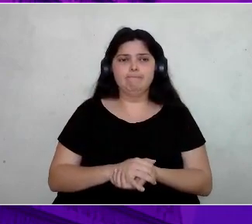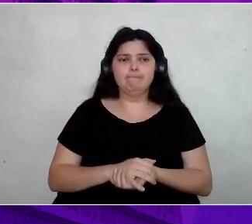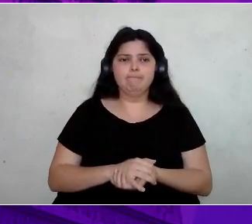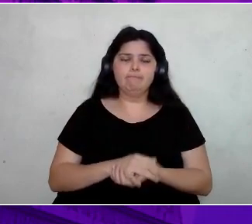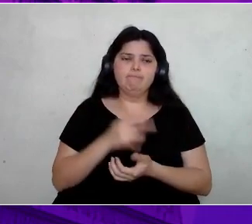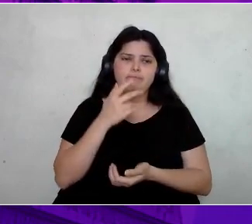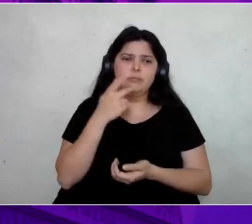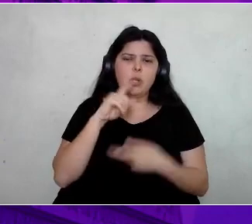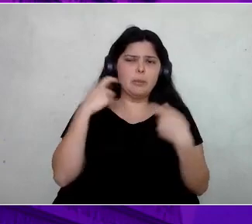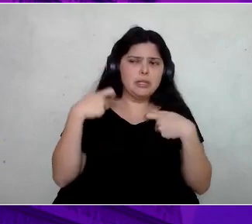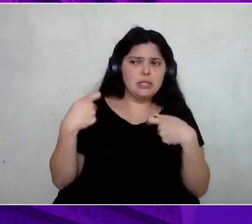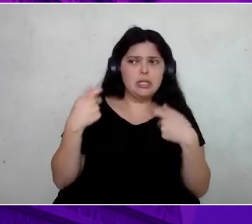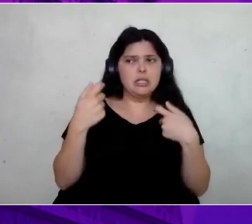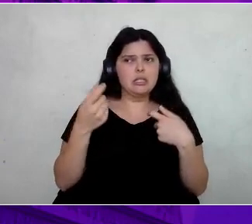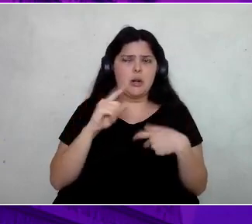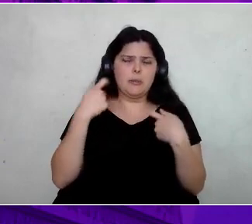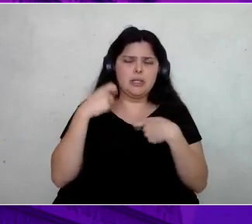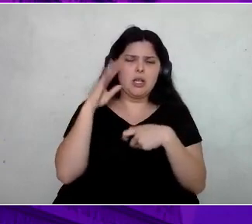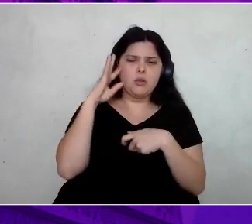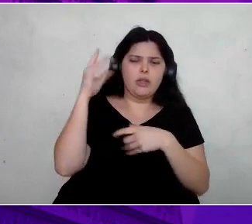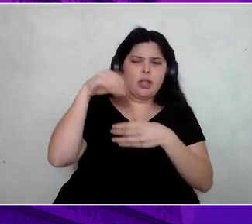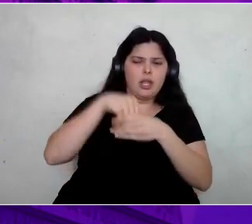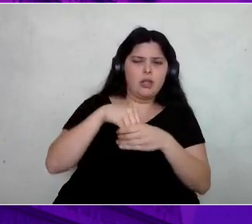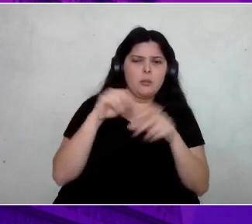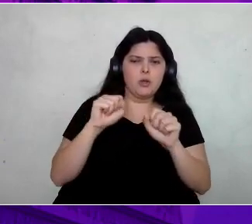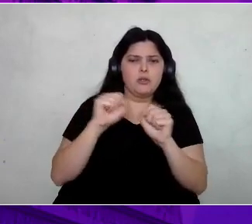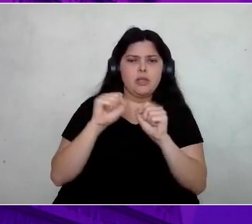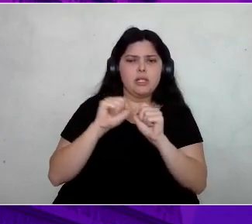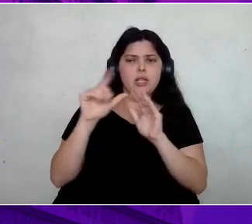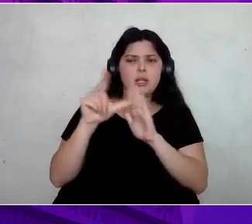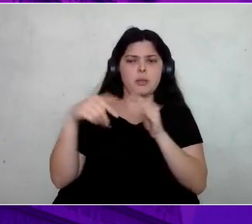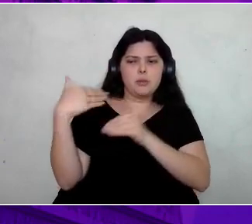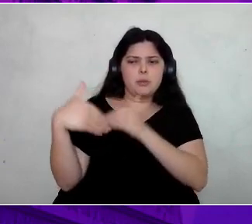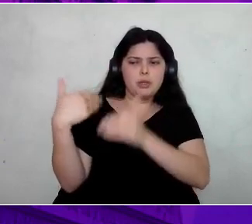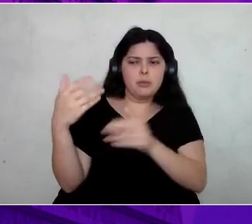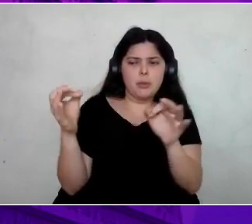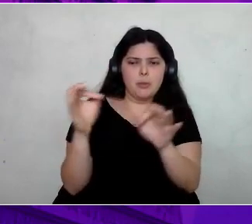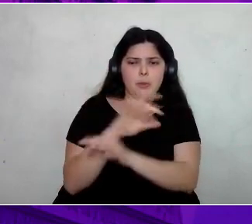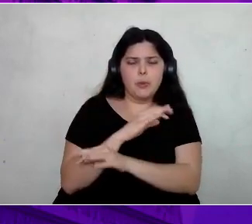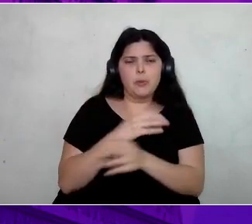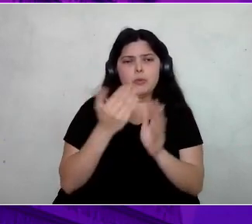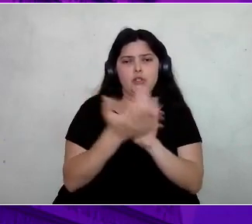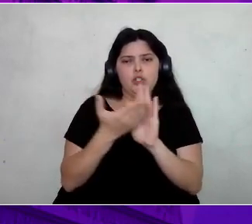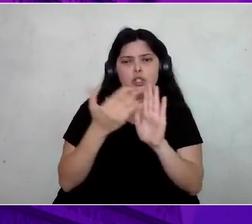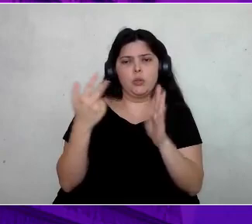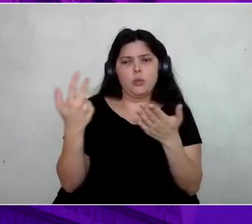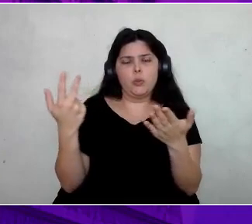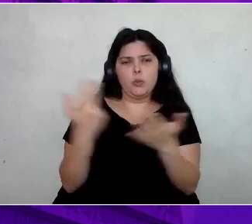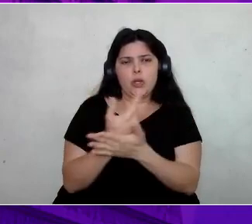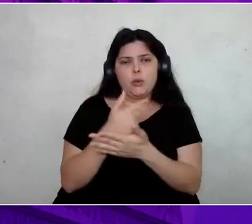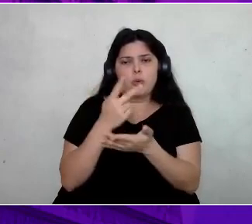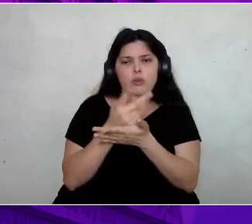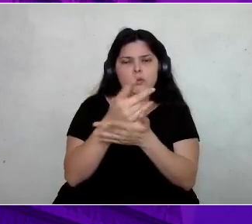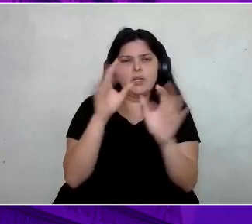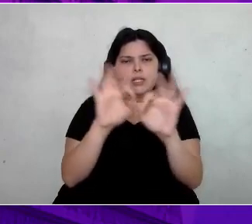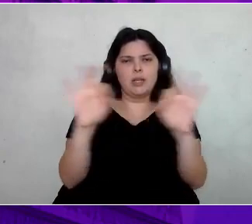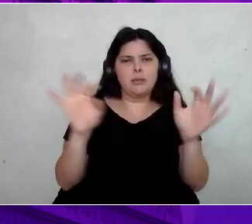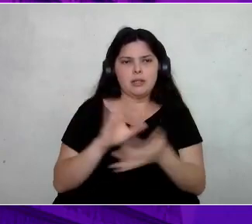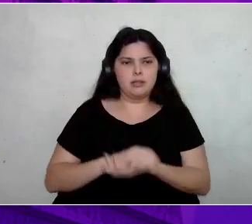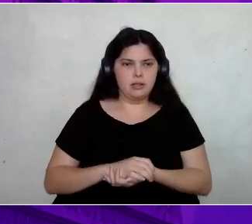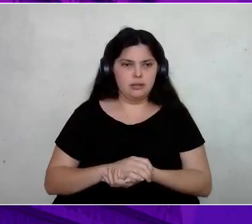não preciso resolver no prompt, eu faço um pós-processamento aqui, arranco o erro e sigo, é mais simples. Eu não